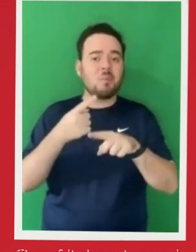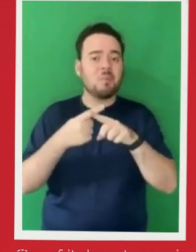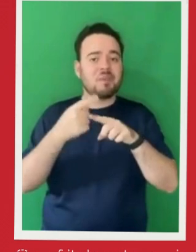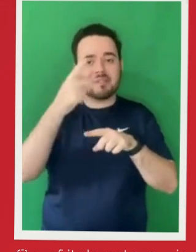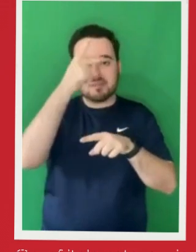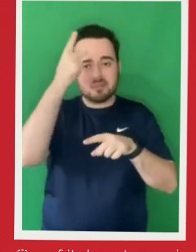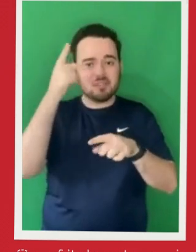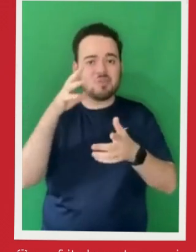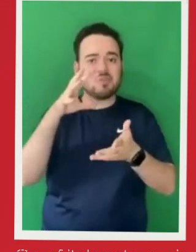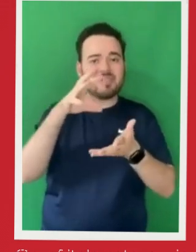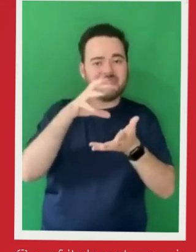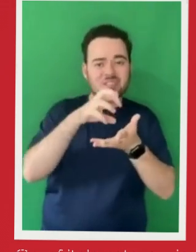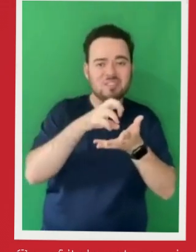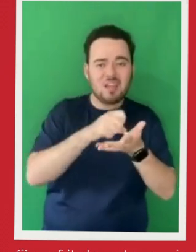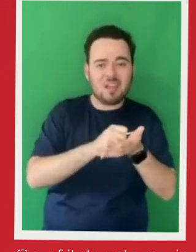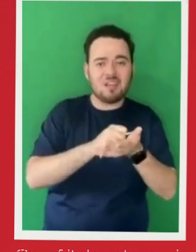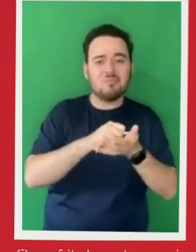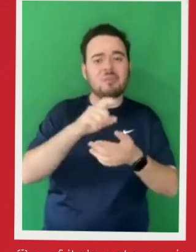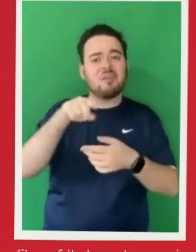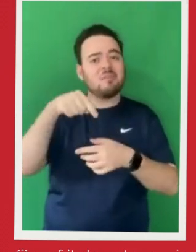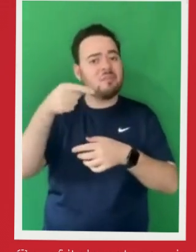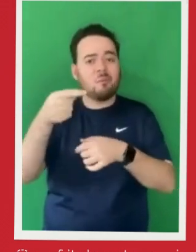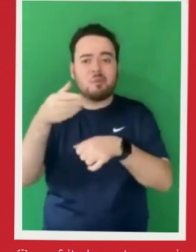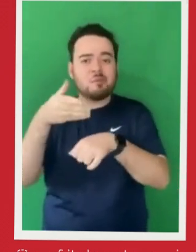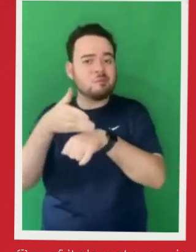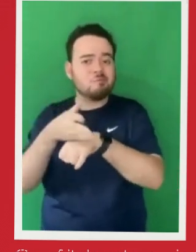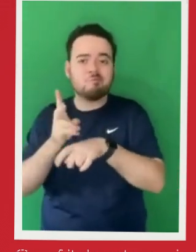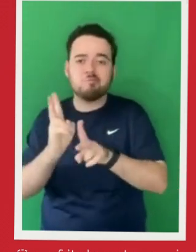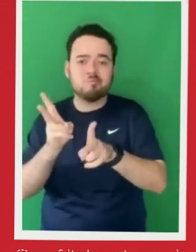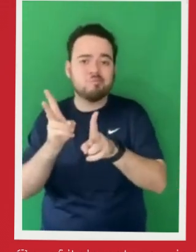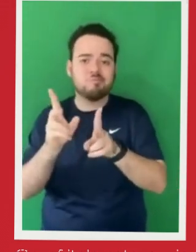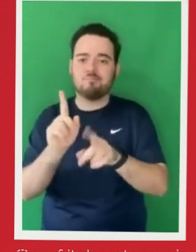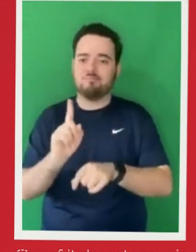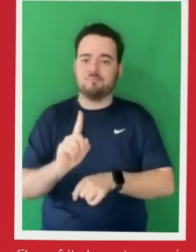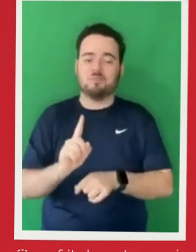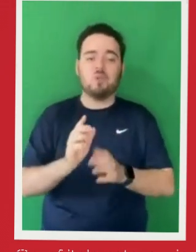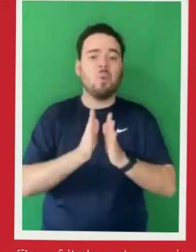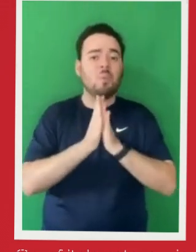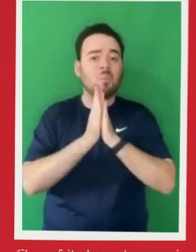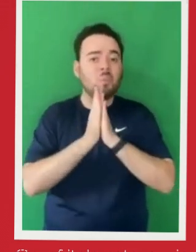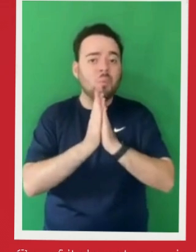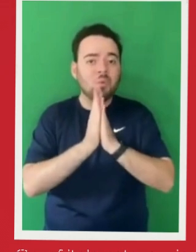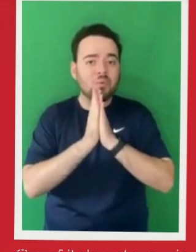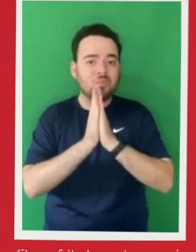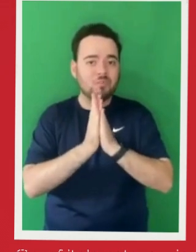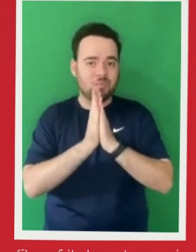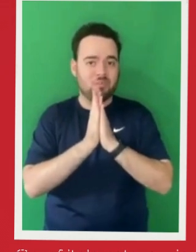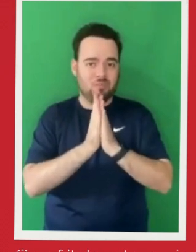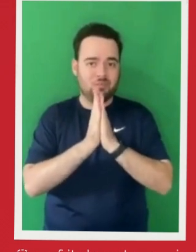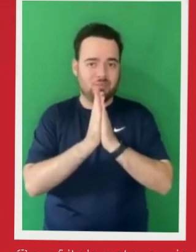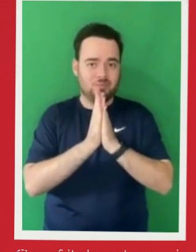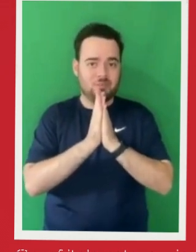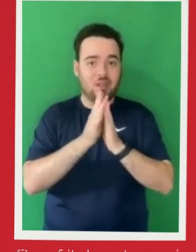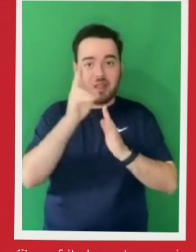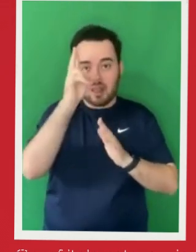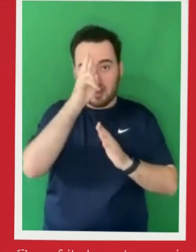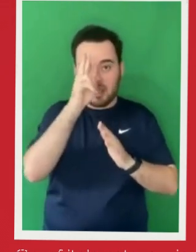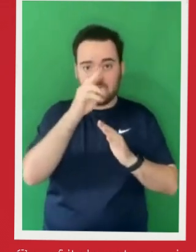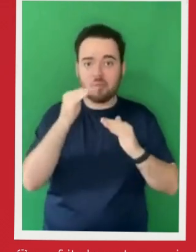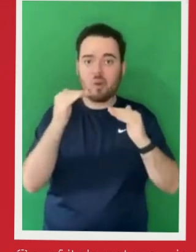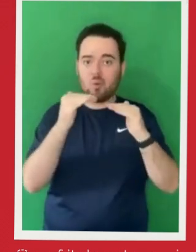as pessoas estão participando ou não, né? Porque muita gente acaba se inscrevendo e acaba não continuando. Então, por